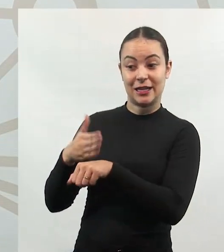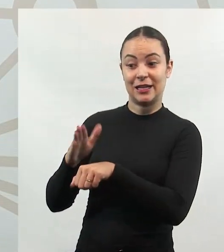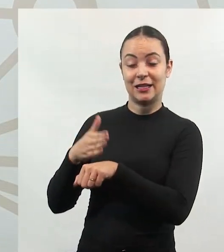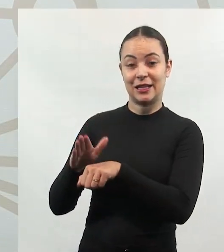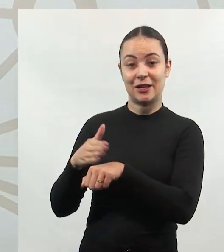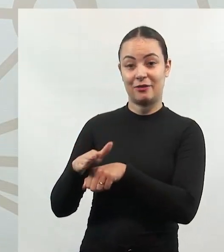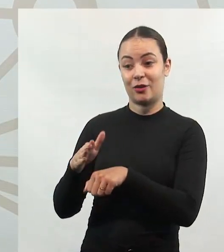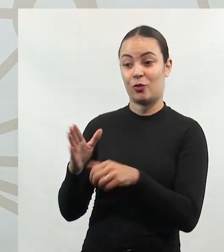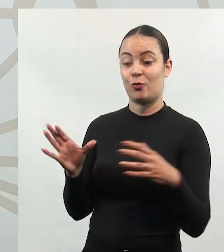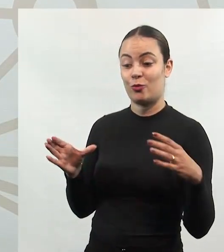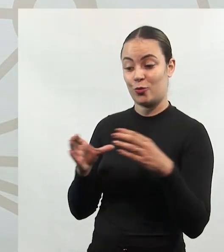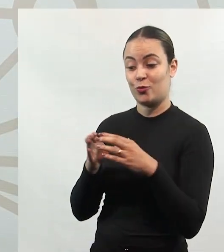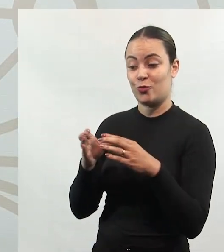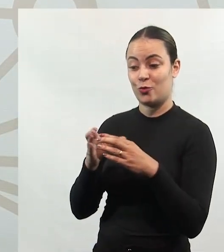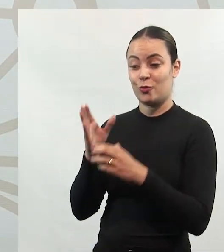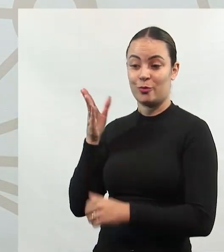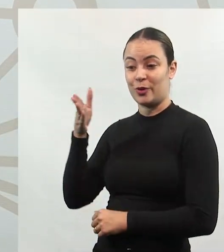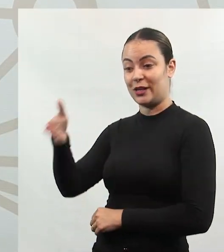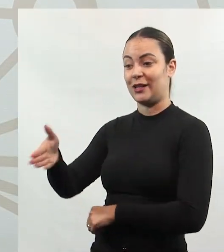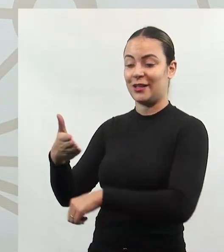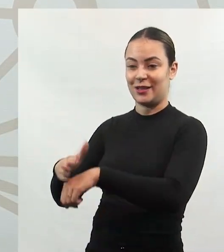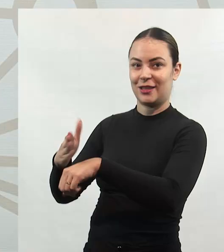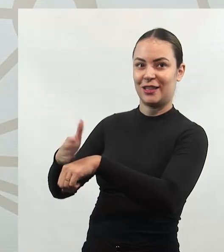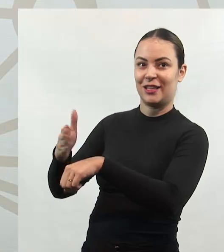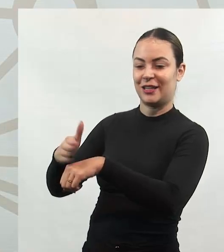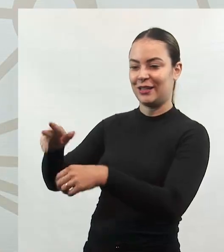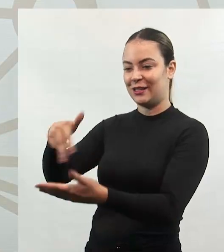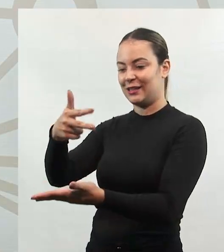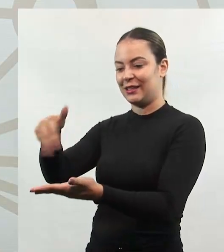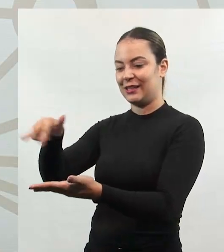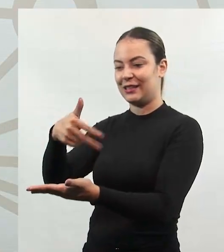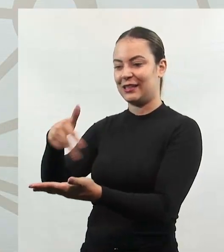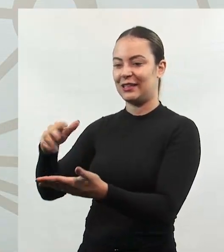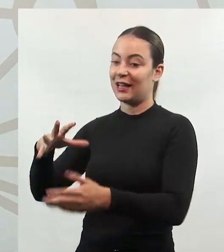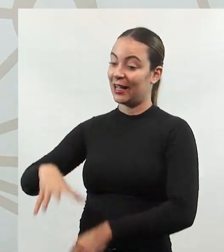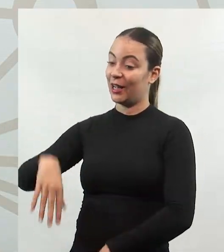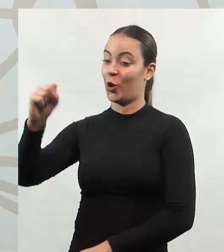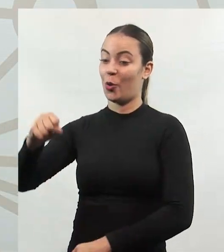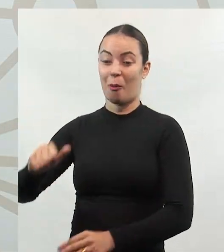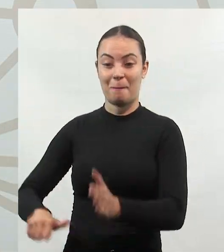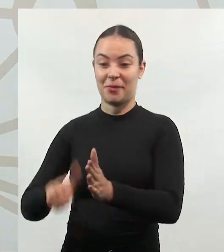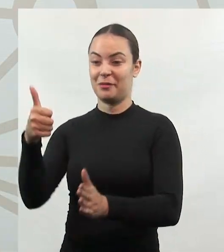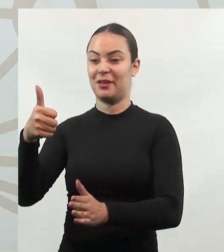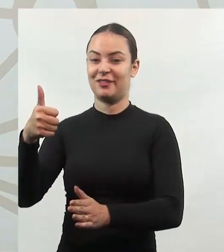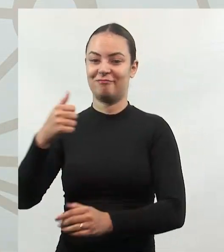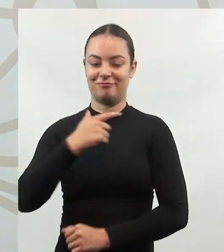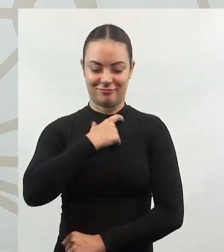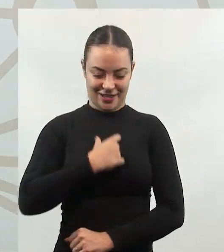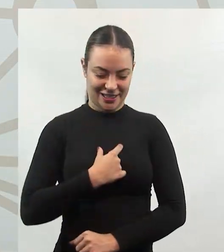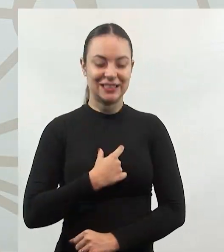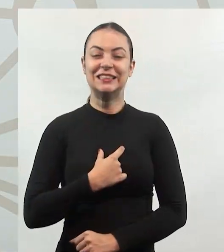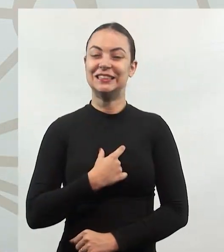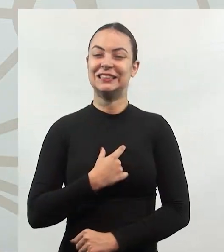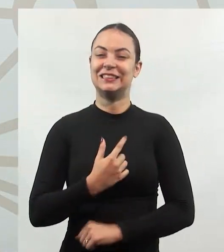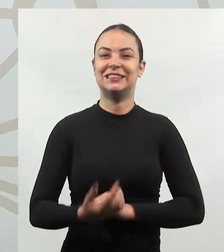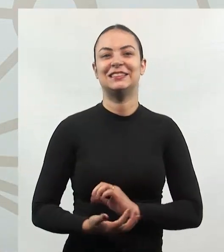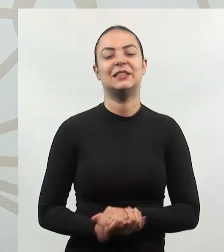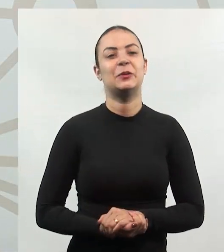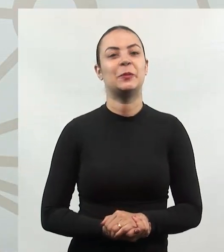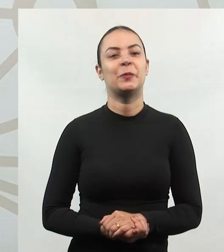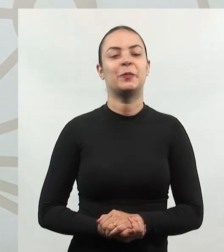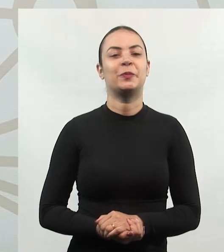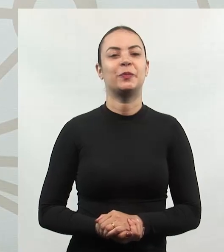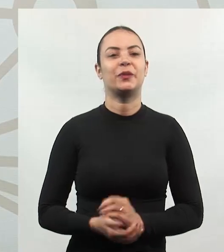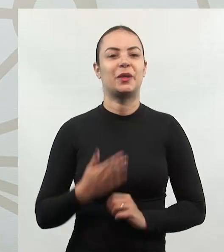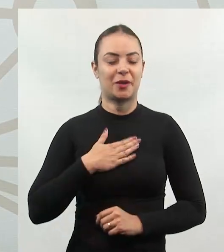típica, né? Uma quadrilha, outra o samba. A importância de trazer